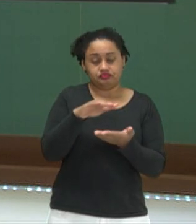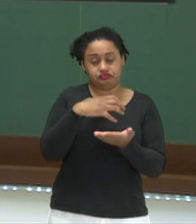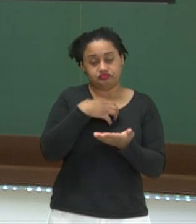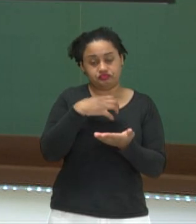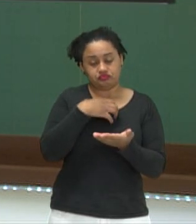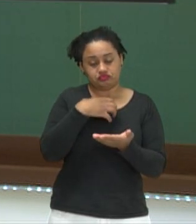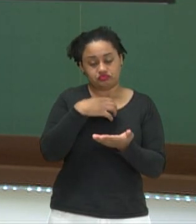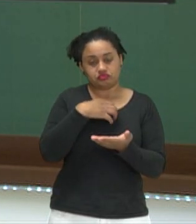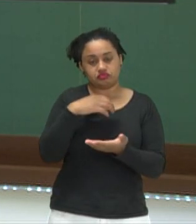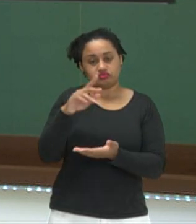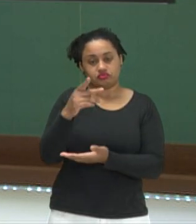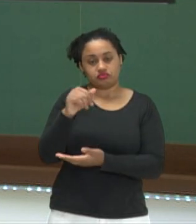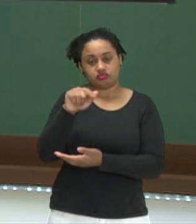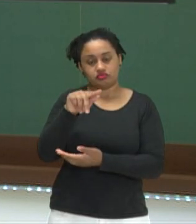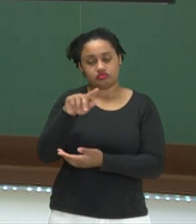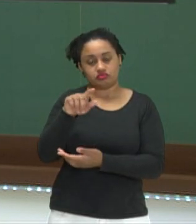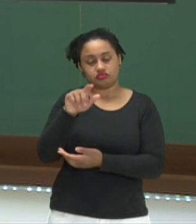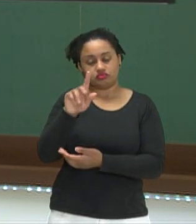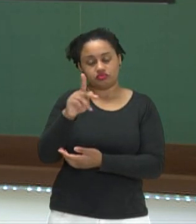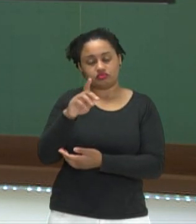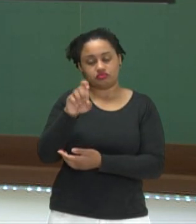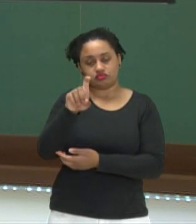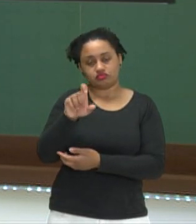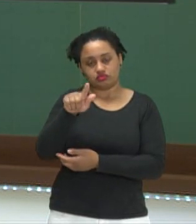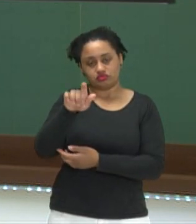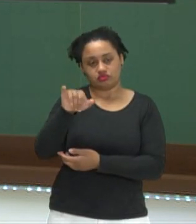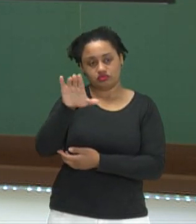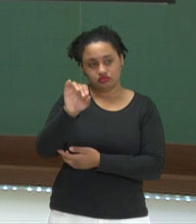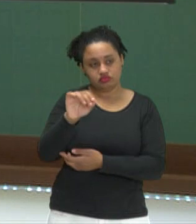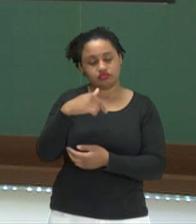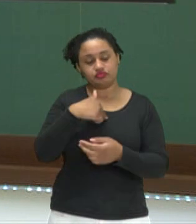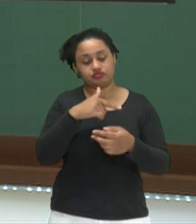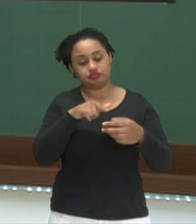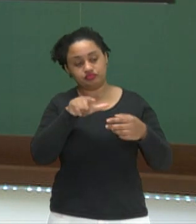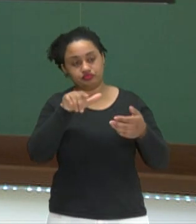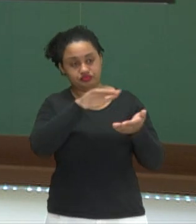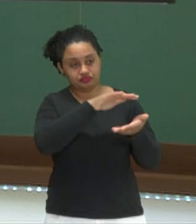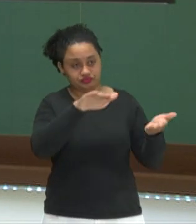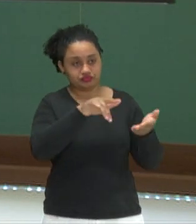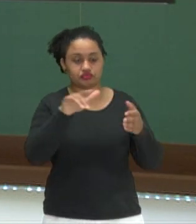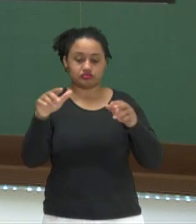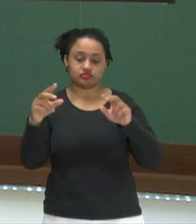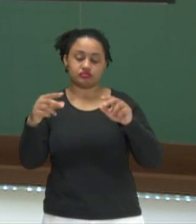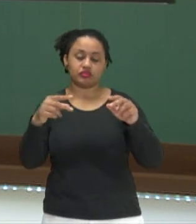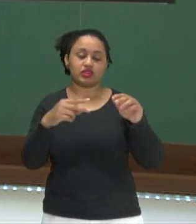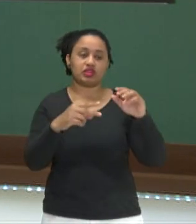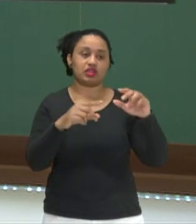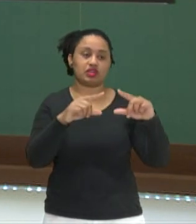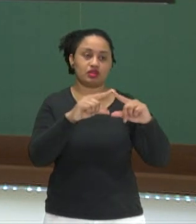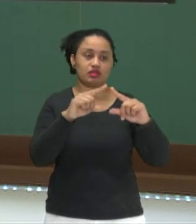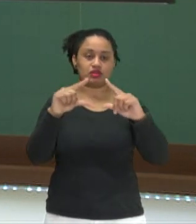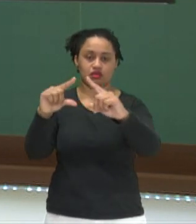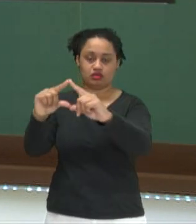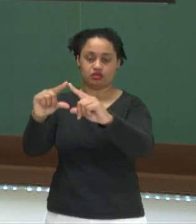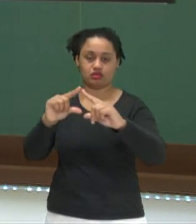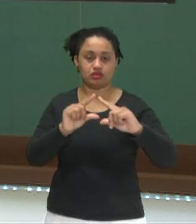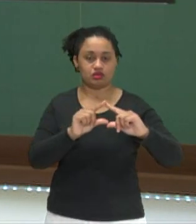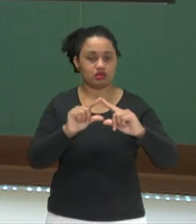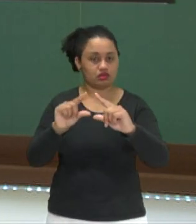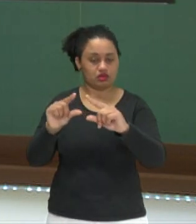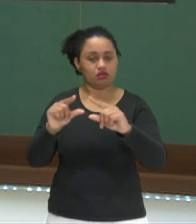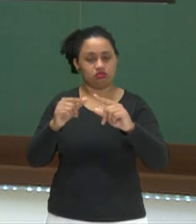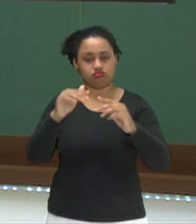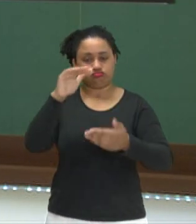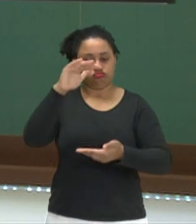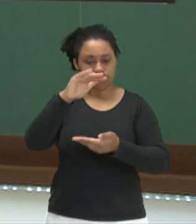formato aqui hexágono em cima e embaixo. Aqui nós temos um triângulo aqui, não precisa ser em cima e embaixo, pode ser